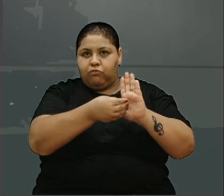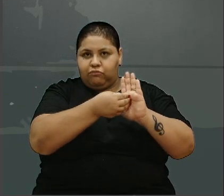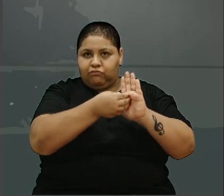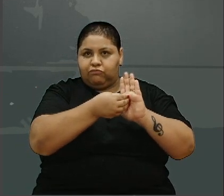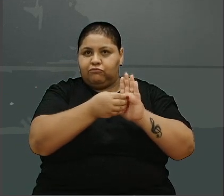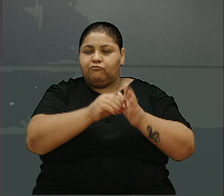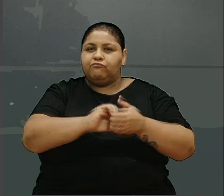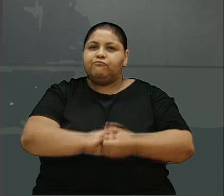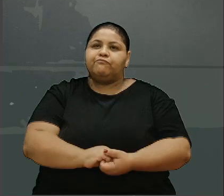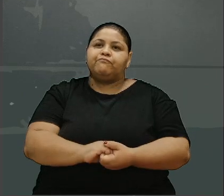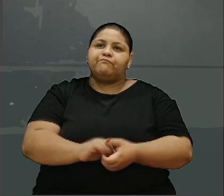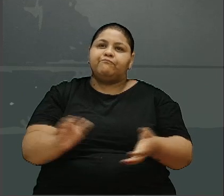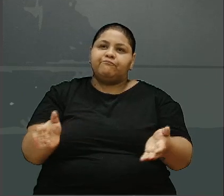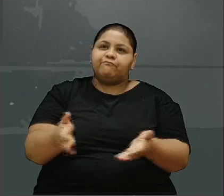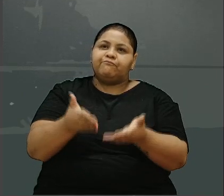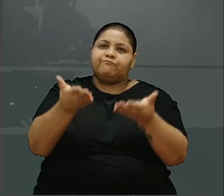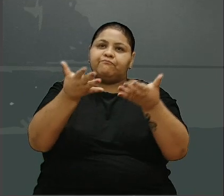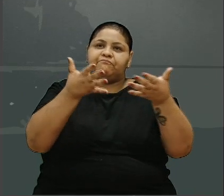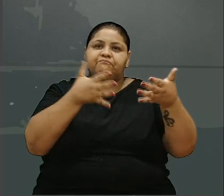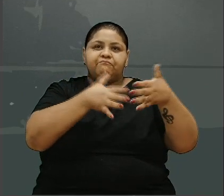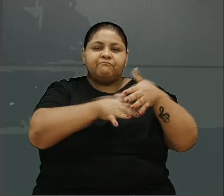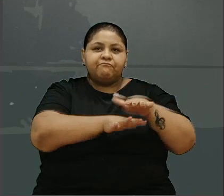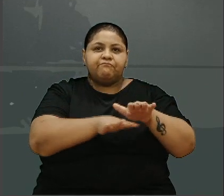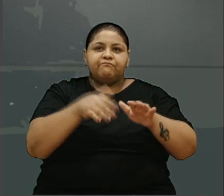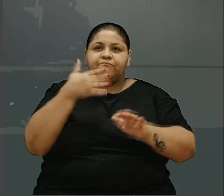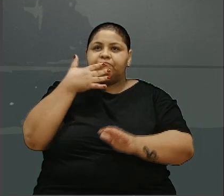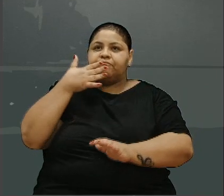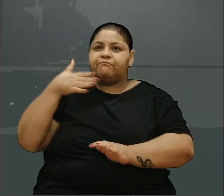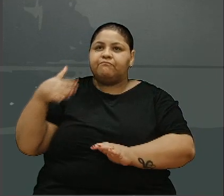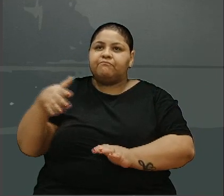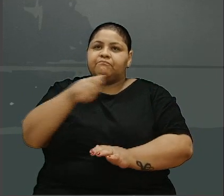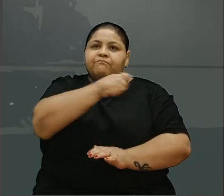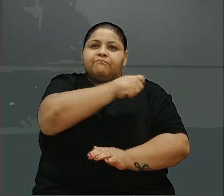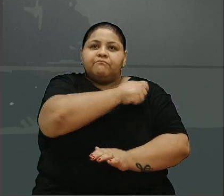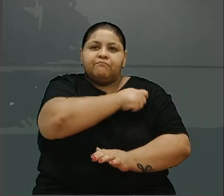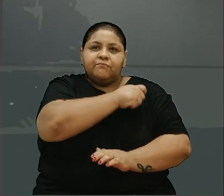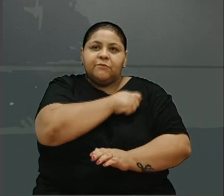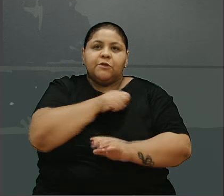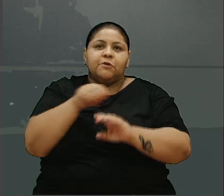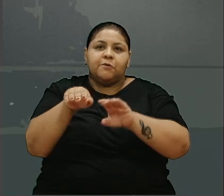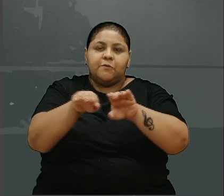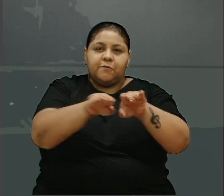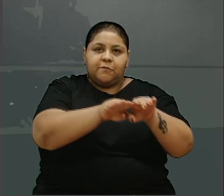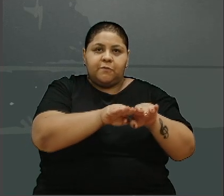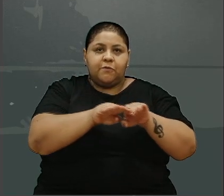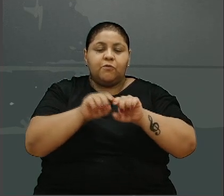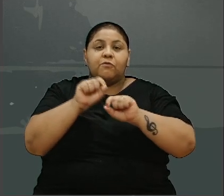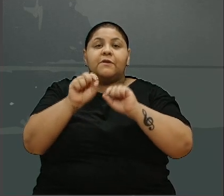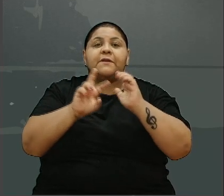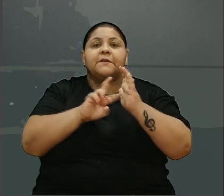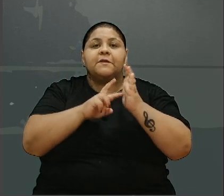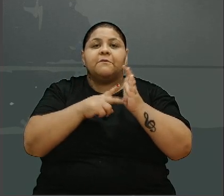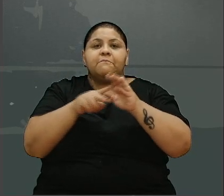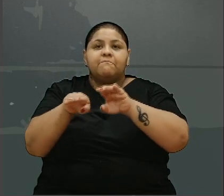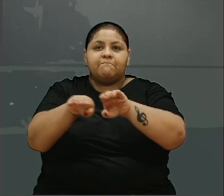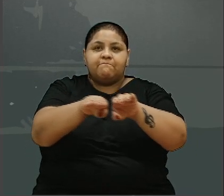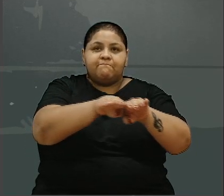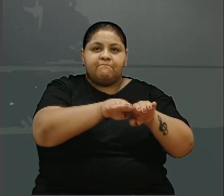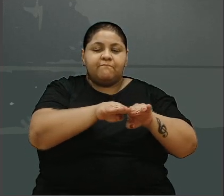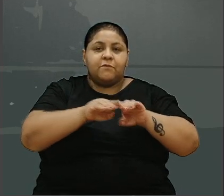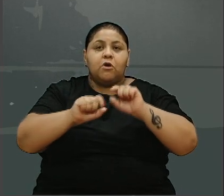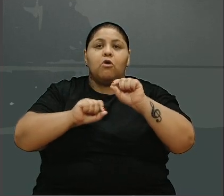Promover a inclusão das crianças e estudantes com equidade, que eu já falei antes, o que é equidade e de que